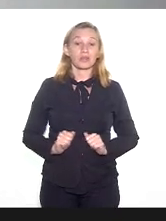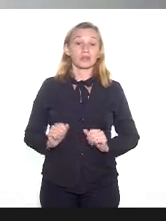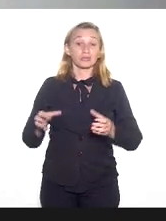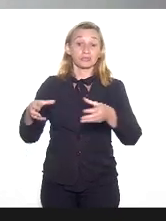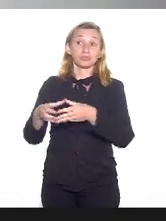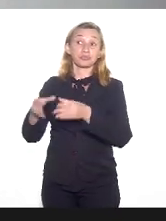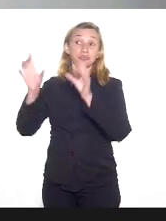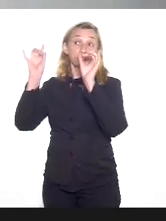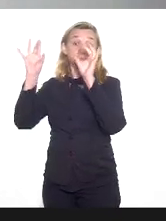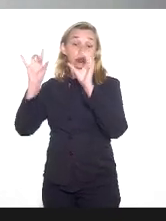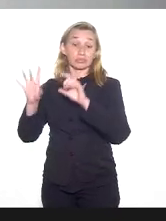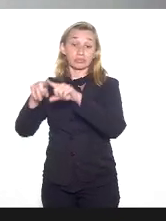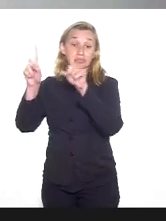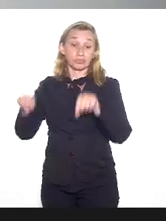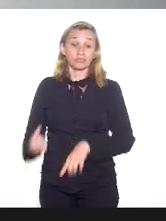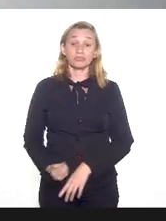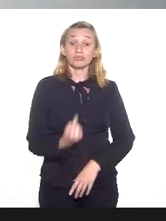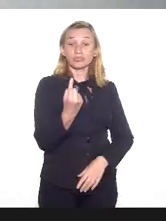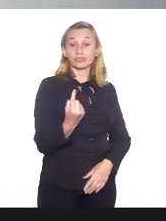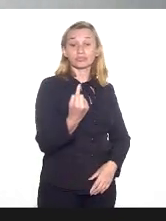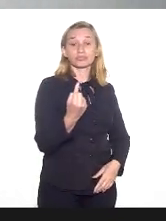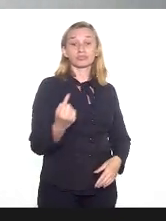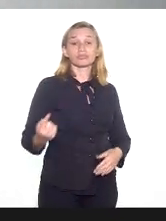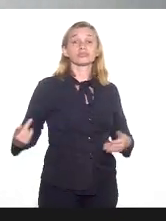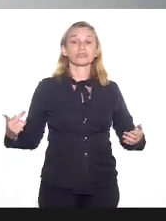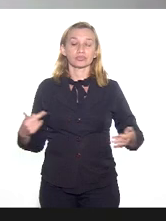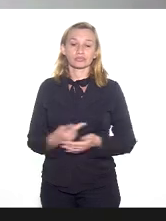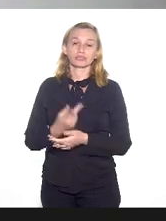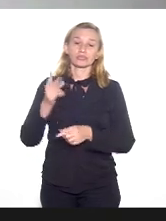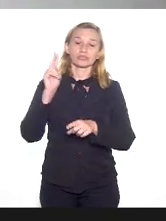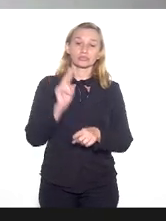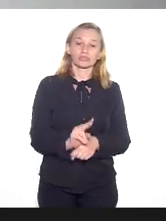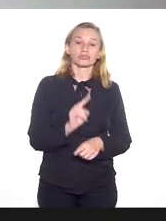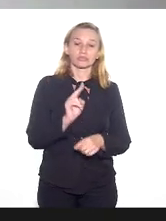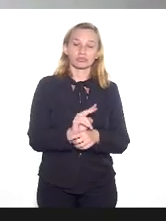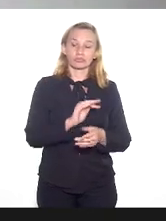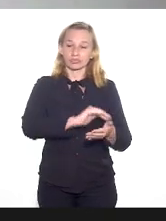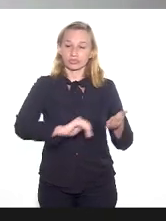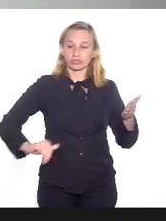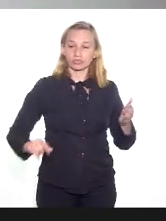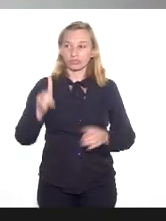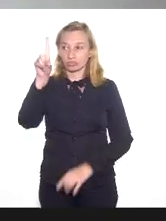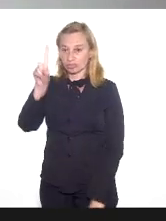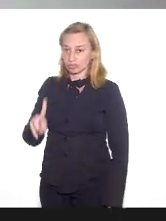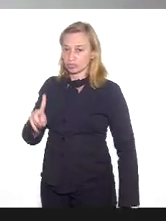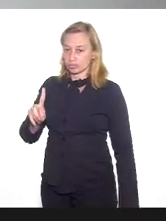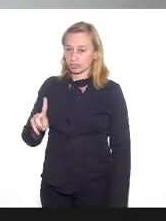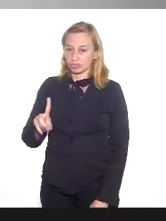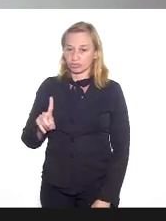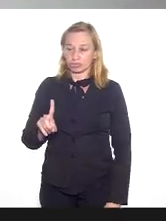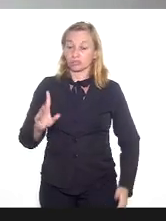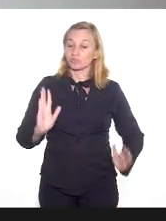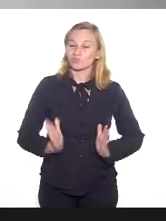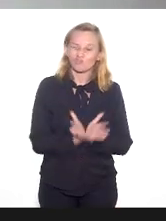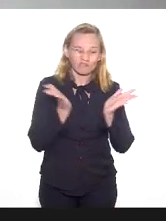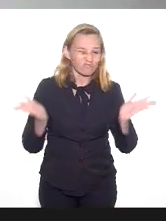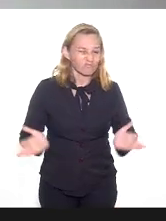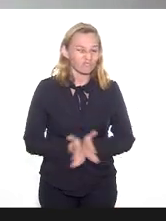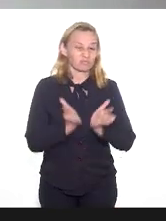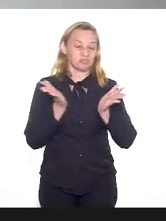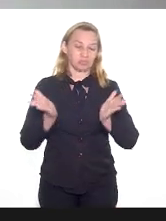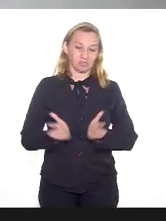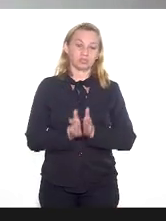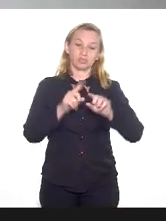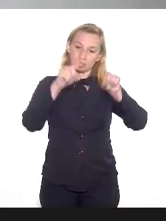dos servidores viessem à tona, defendendo a retirada de direitos, o empobrecimento